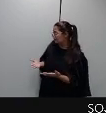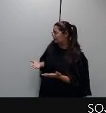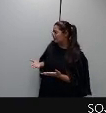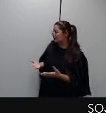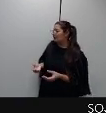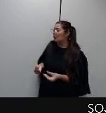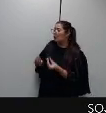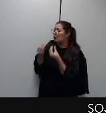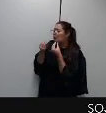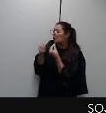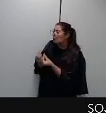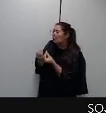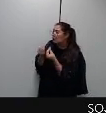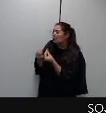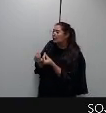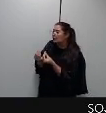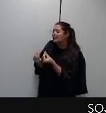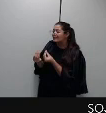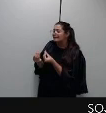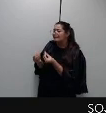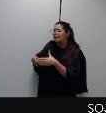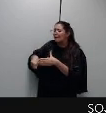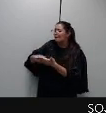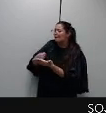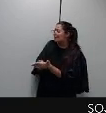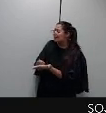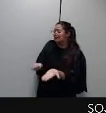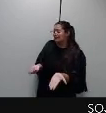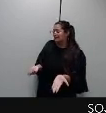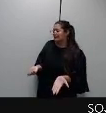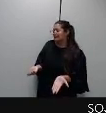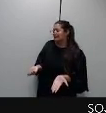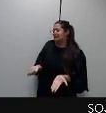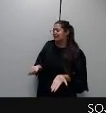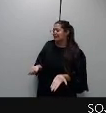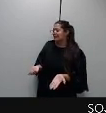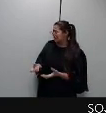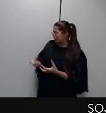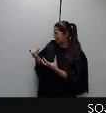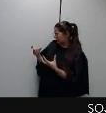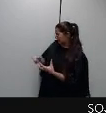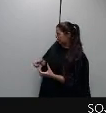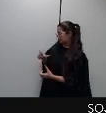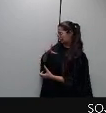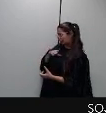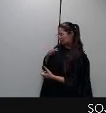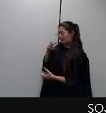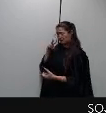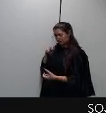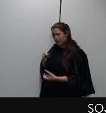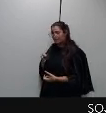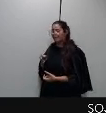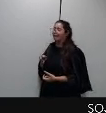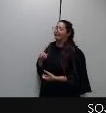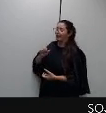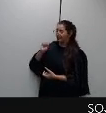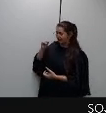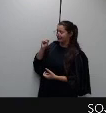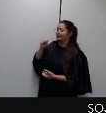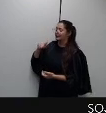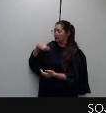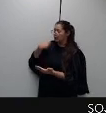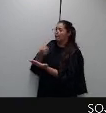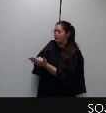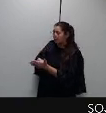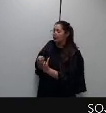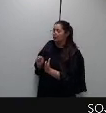pagar tributo a gente não teve nada a ver se ele teve a ver ele vai pagar não interessa se